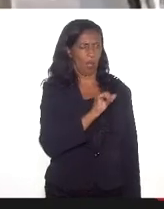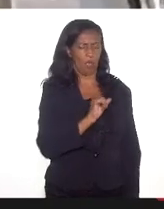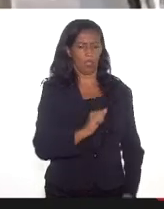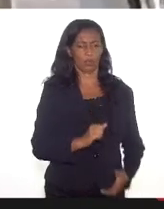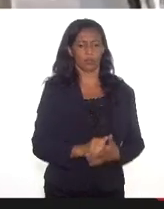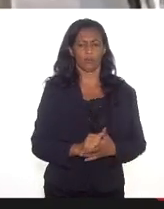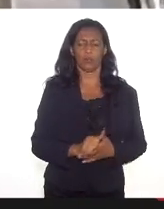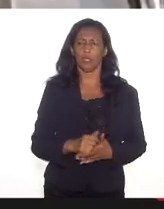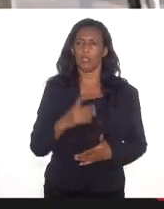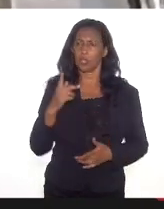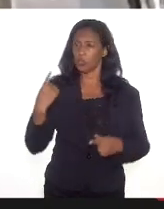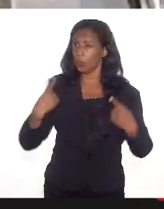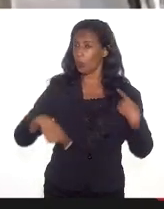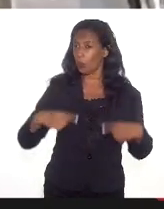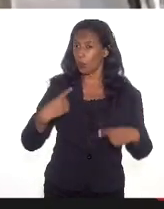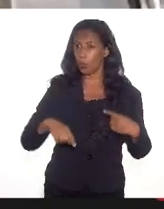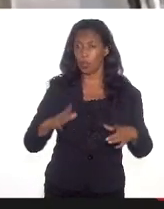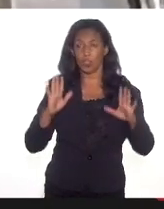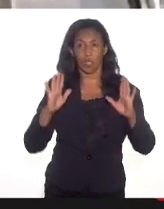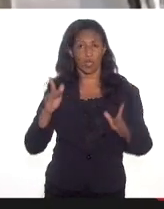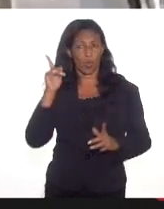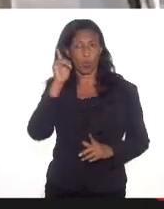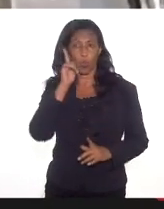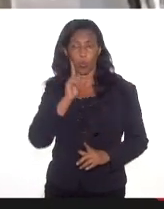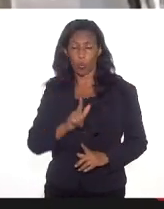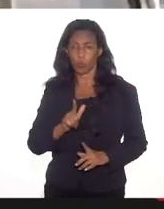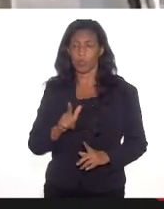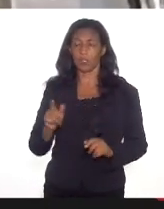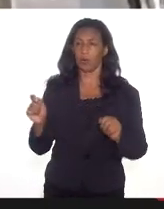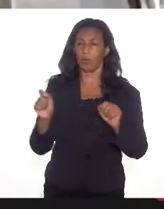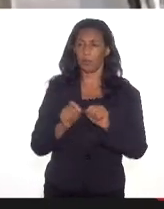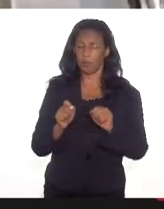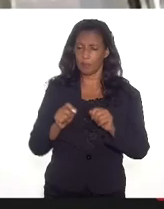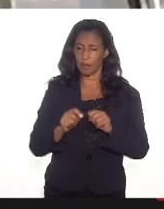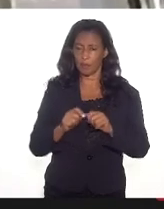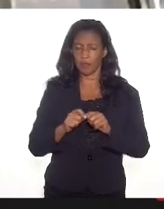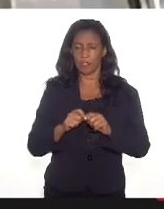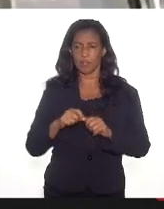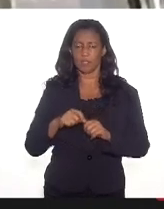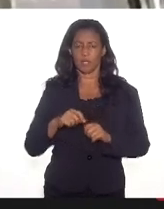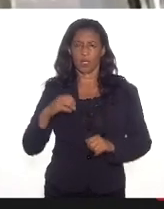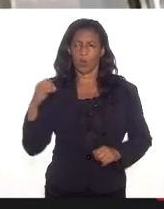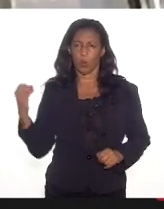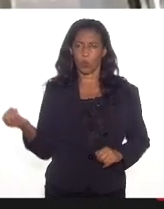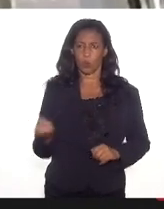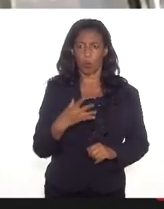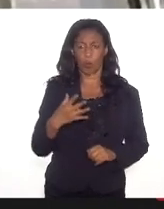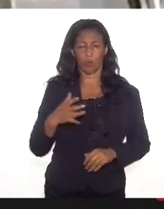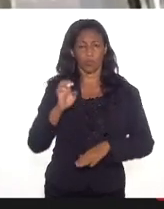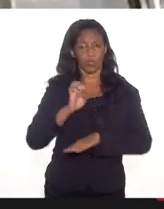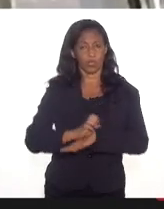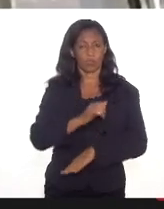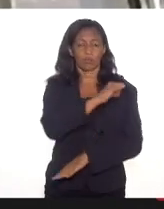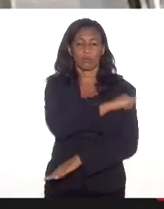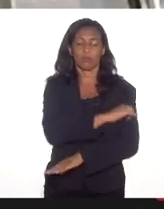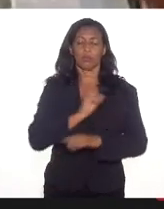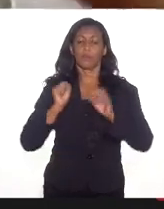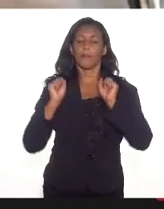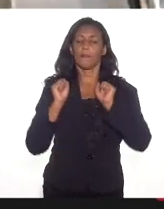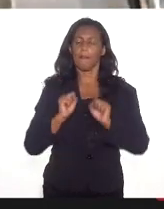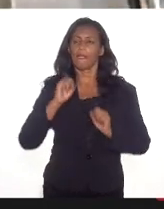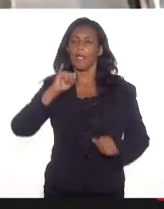de política que o Brasil já alcançou para montar uma política dessa natureza e o Estado do Rio de Janeiro pode